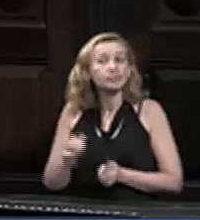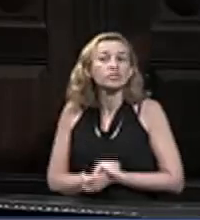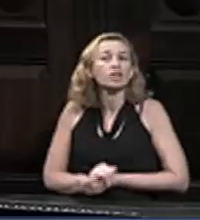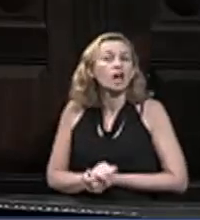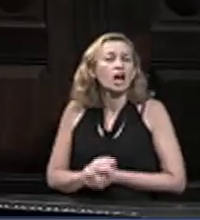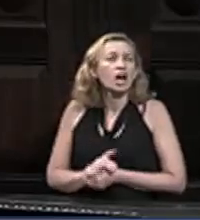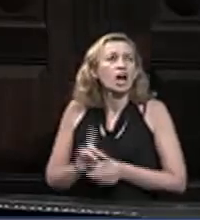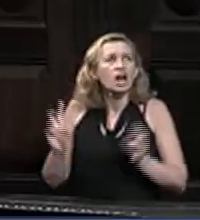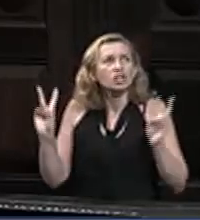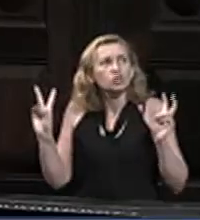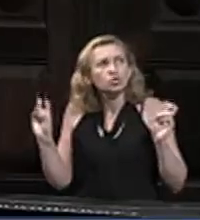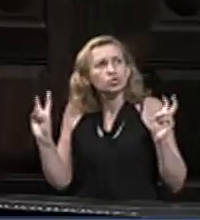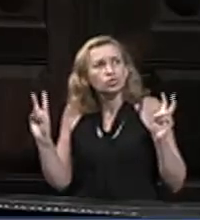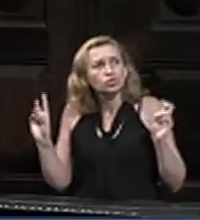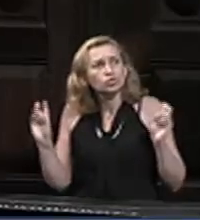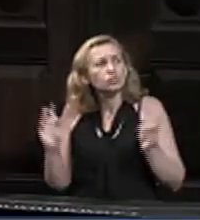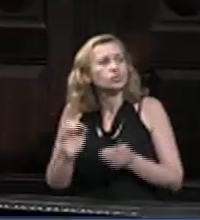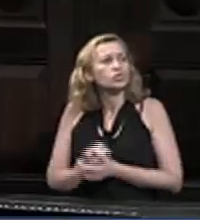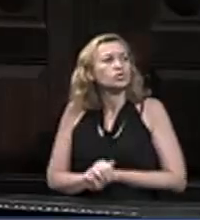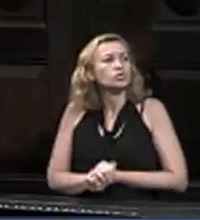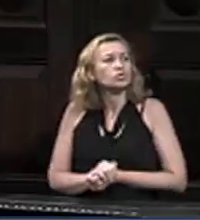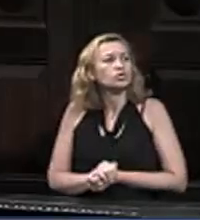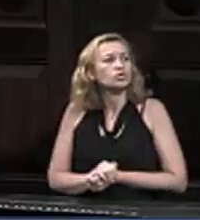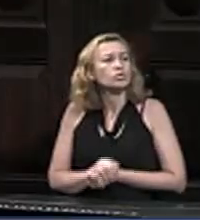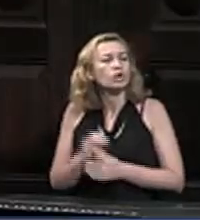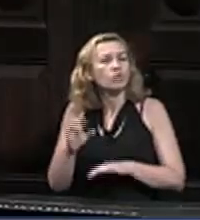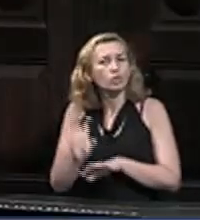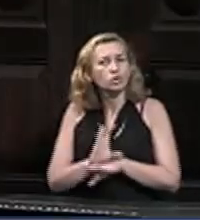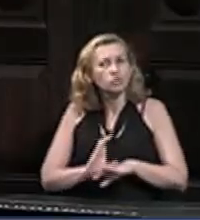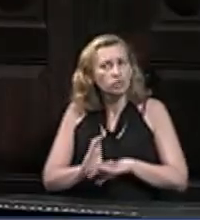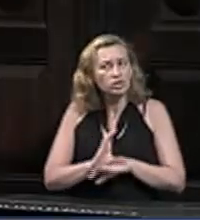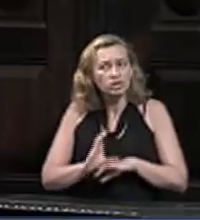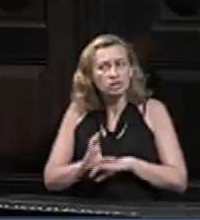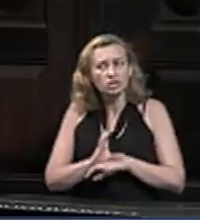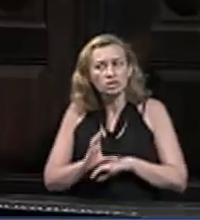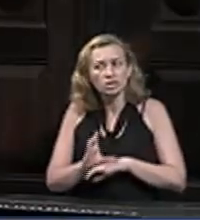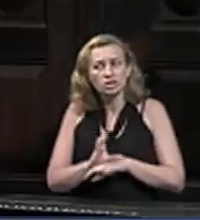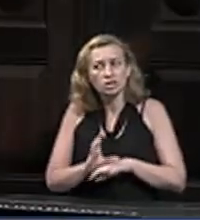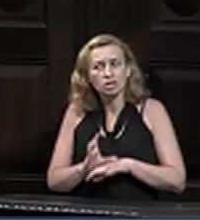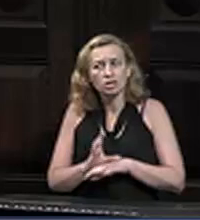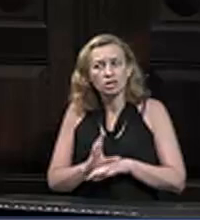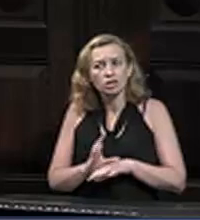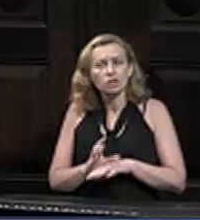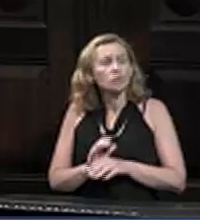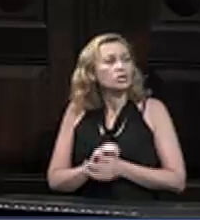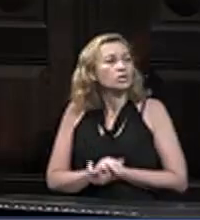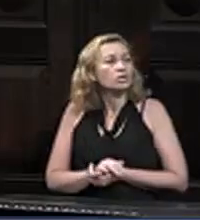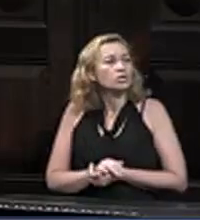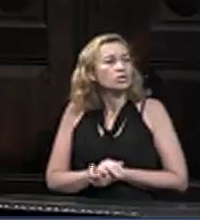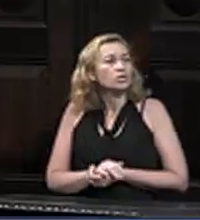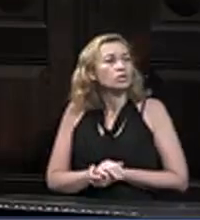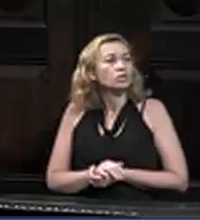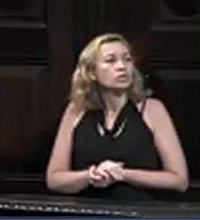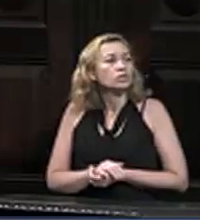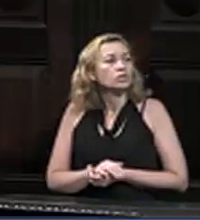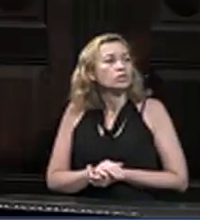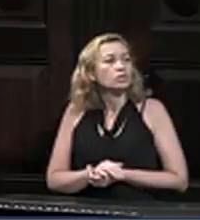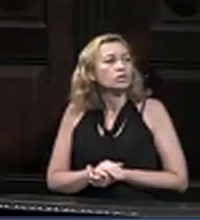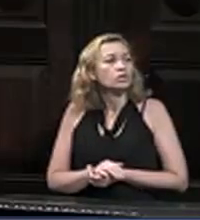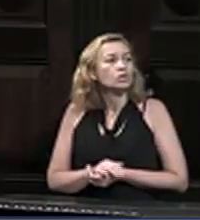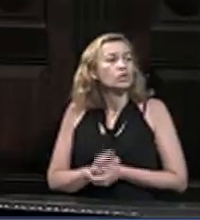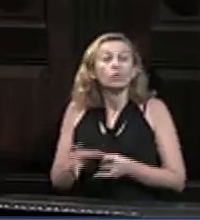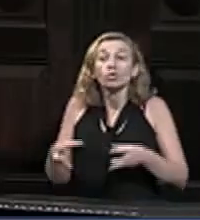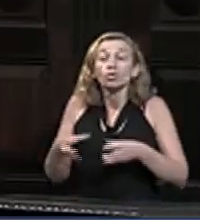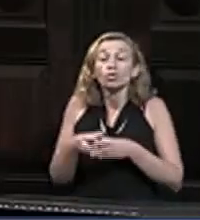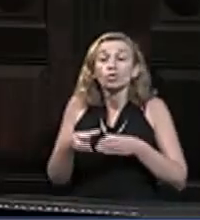dados sobre a sua constituição, sobre aqueles que integram o seu corpo